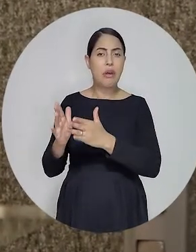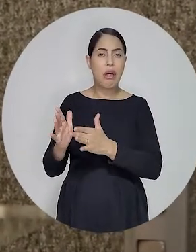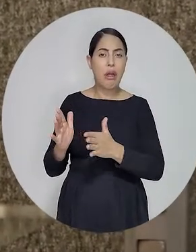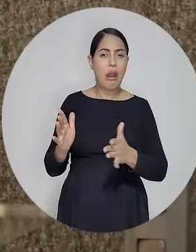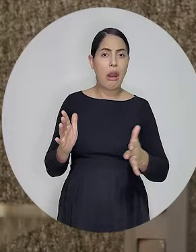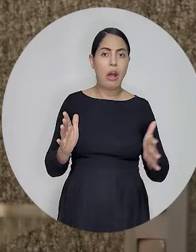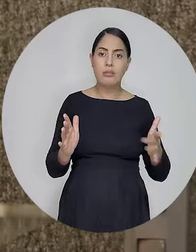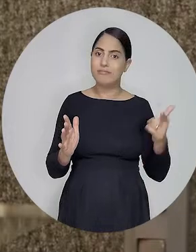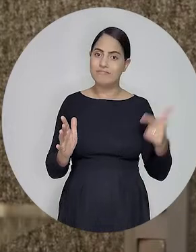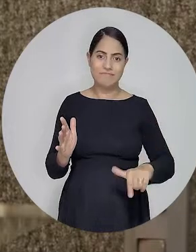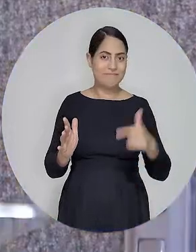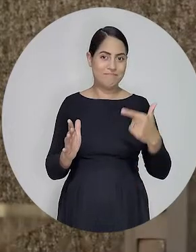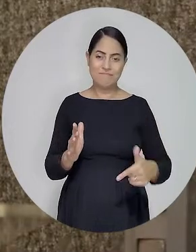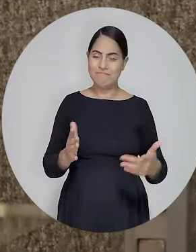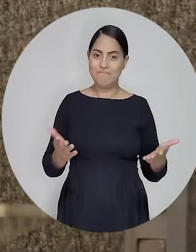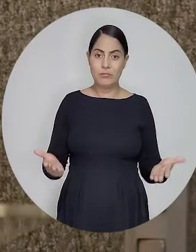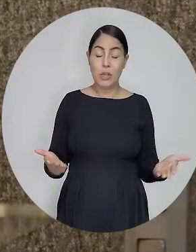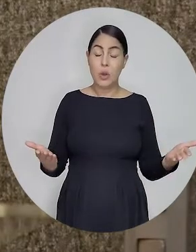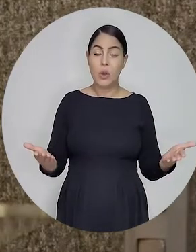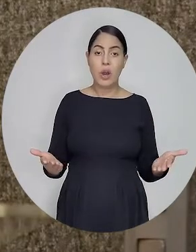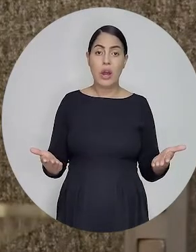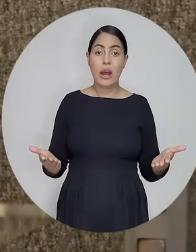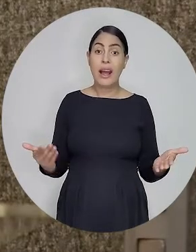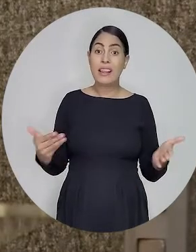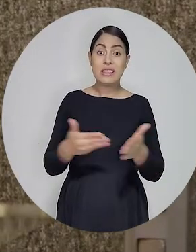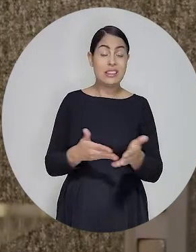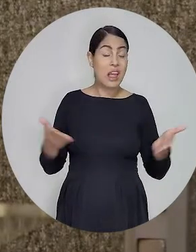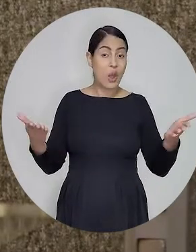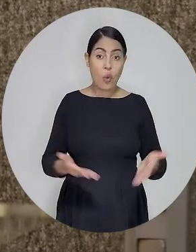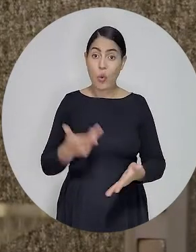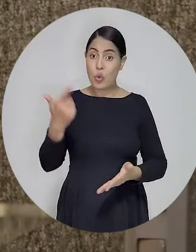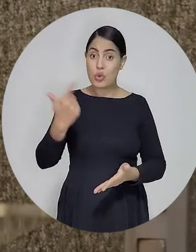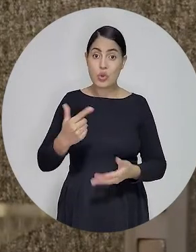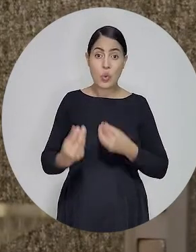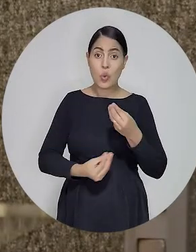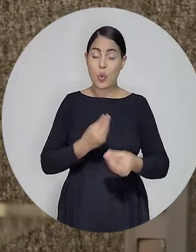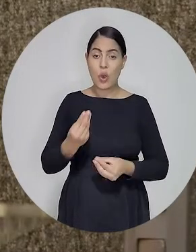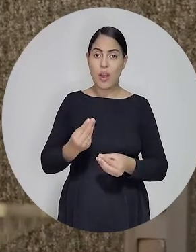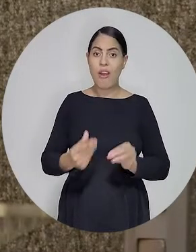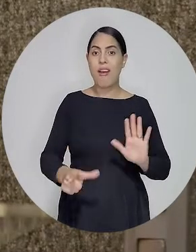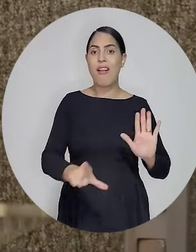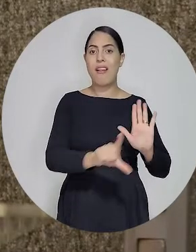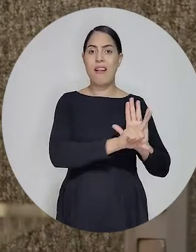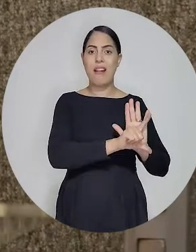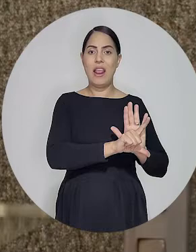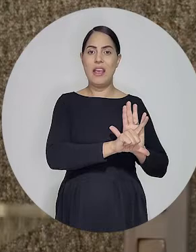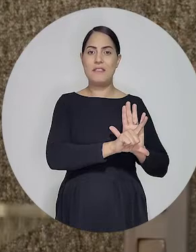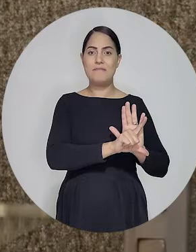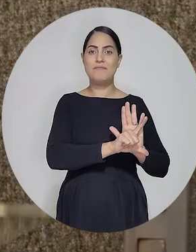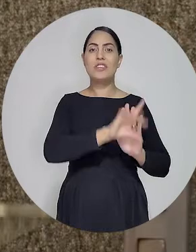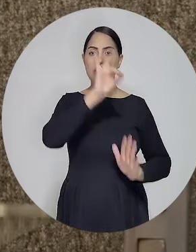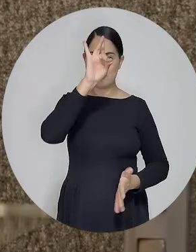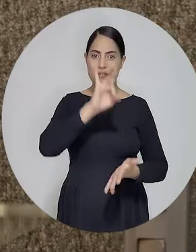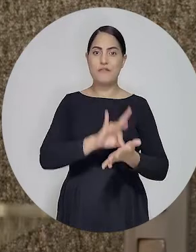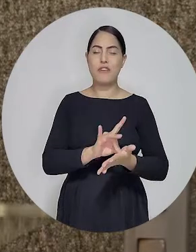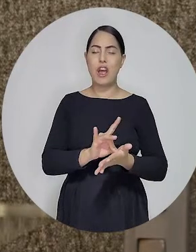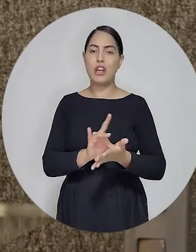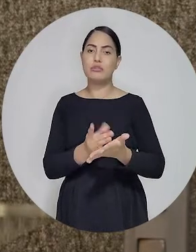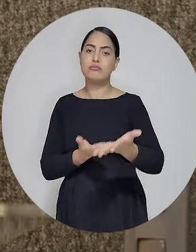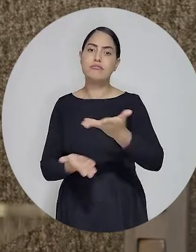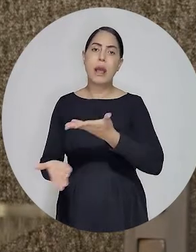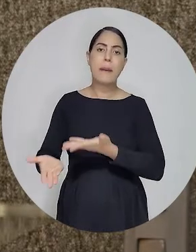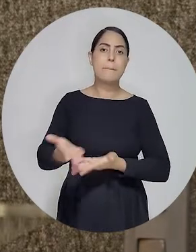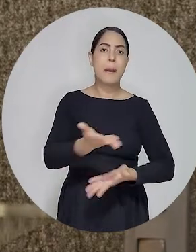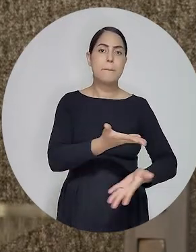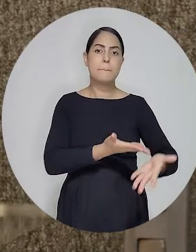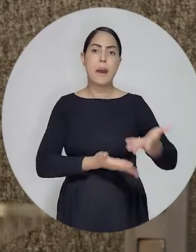descontinuidade legislativa. Nós não tínhamos, como de fato ainda não temos, uma legislação que conversasse entre